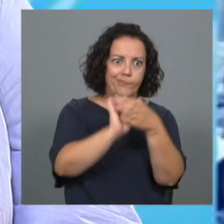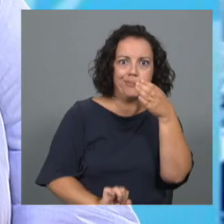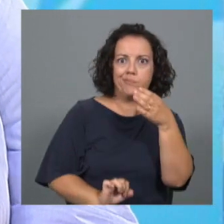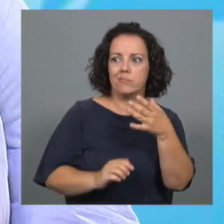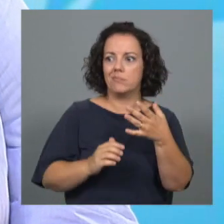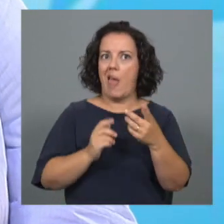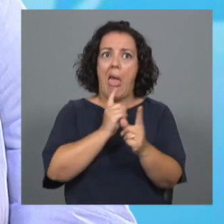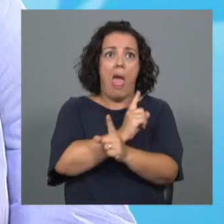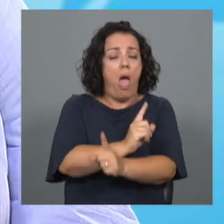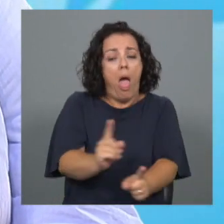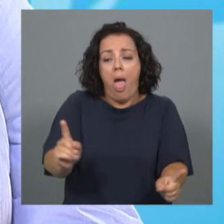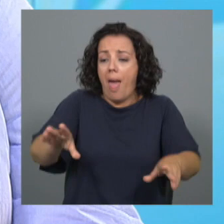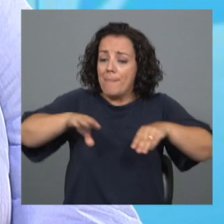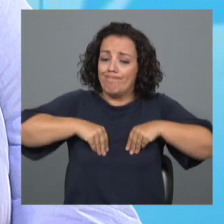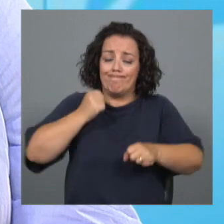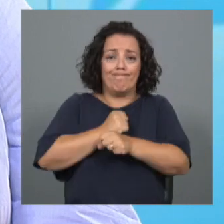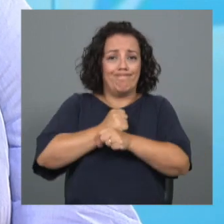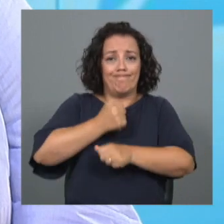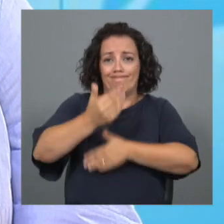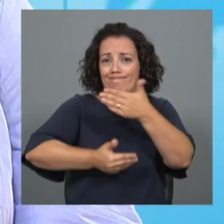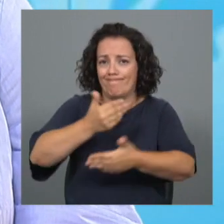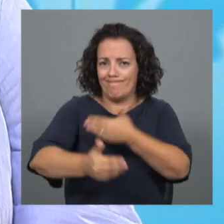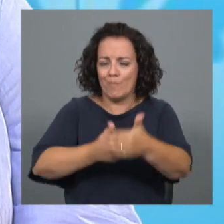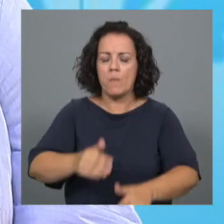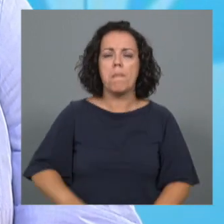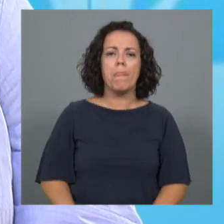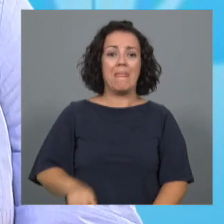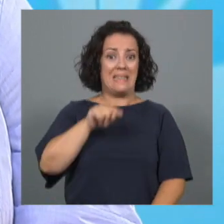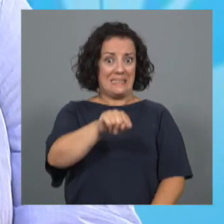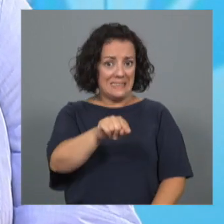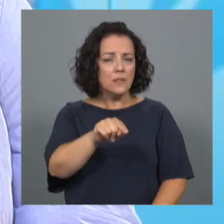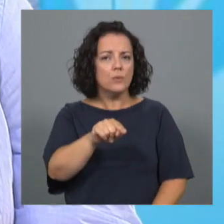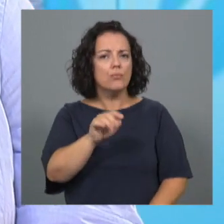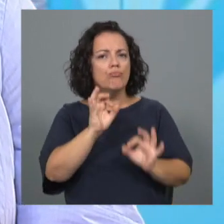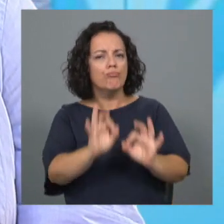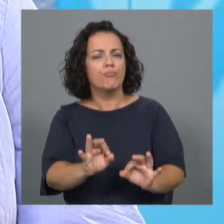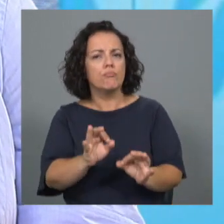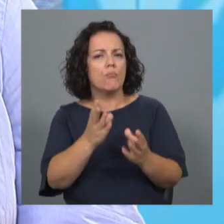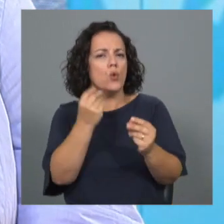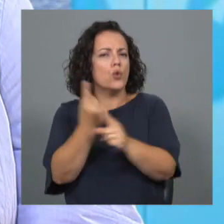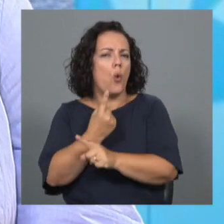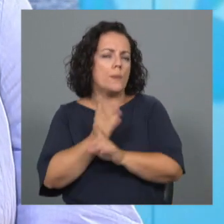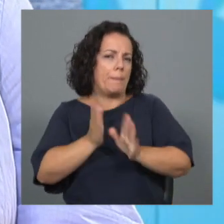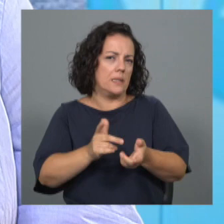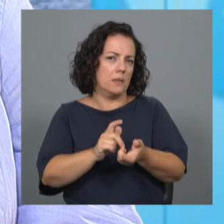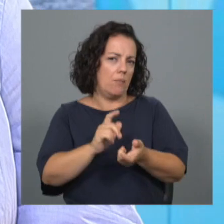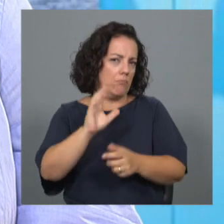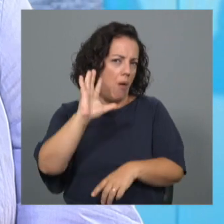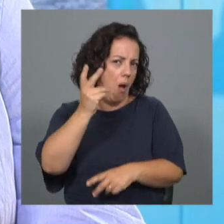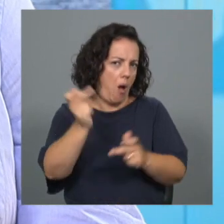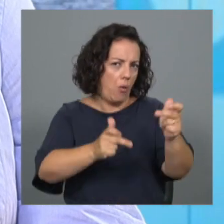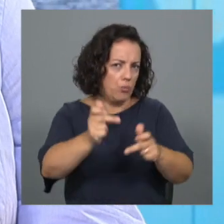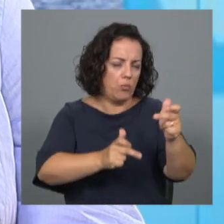portanto vamos ao trabalho. Muita coisa teve de acontecer em termos de adaptação de todos, como já tantas vezes foi